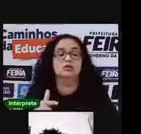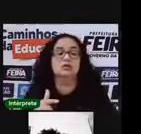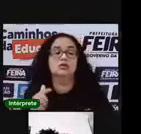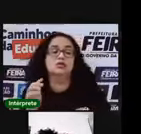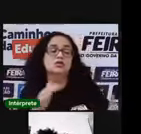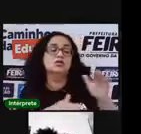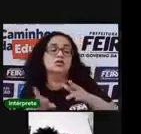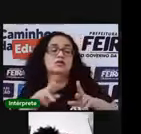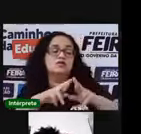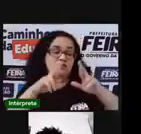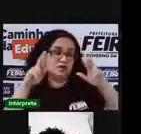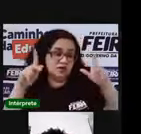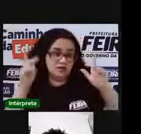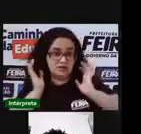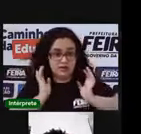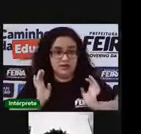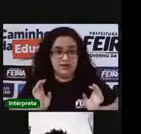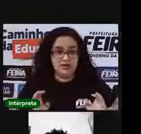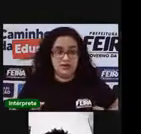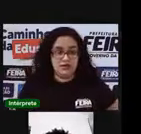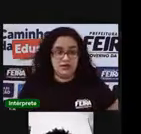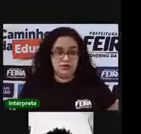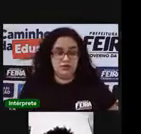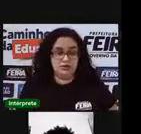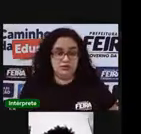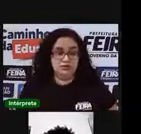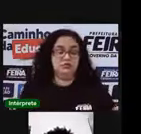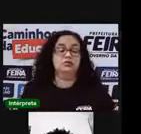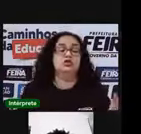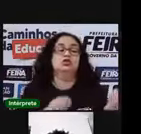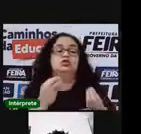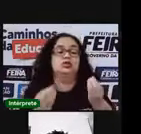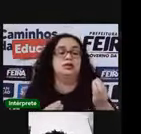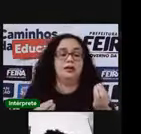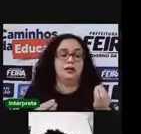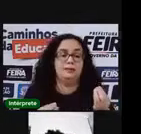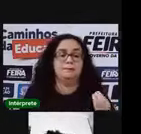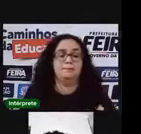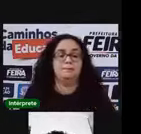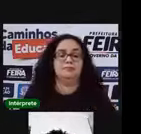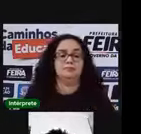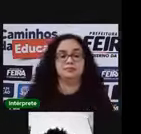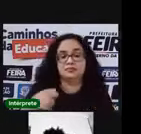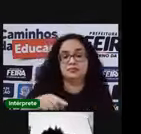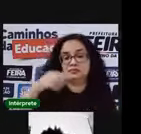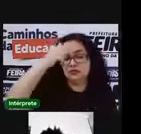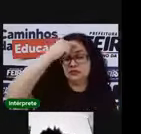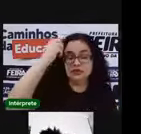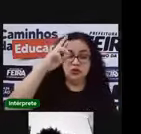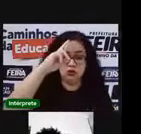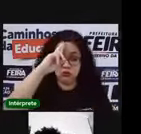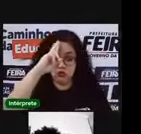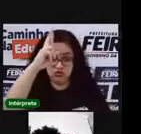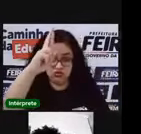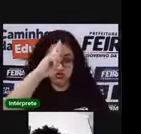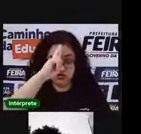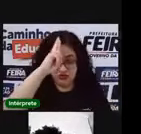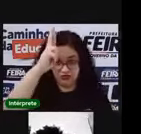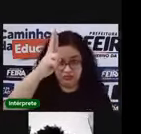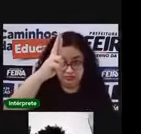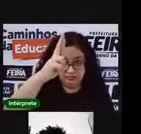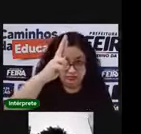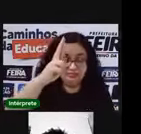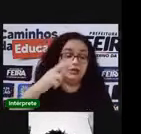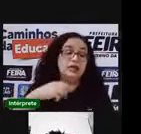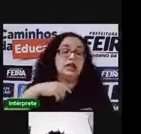de uma dimensão ética, não é? De coerência. E eu, que sou patrão, que sou patroa, que sou chefe, que